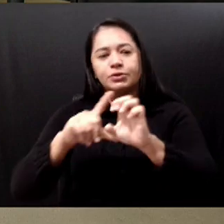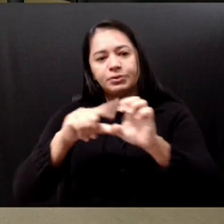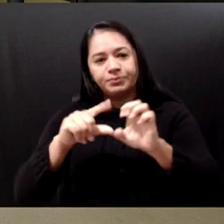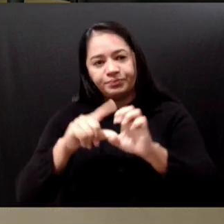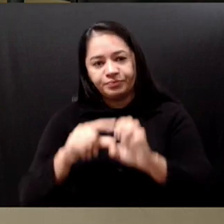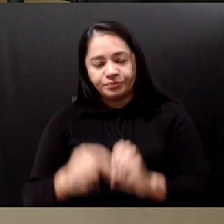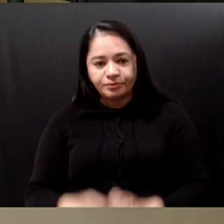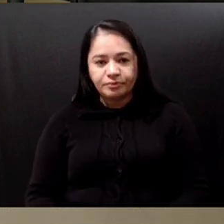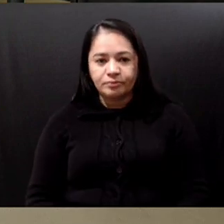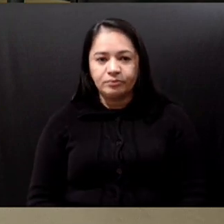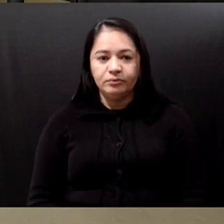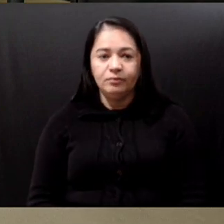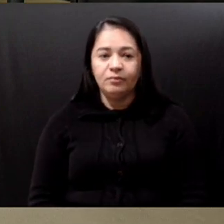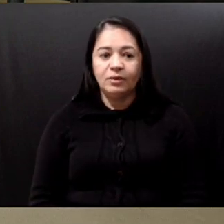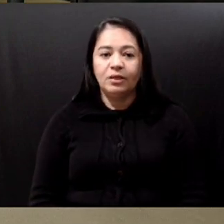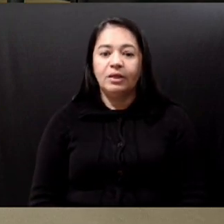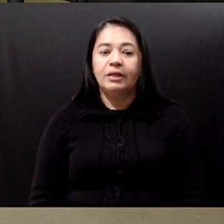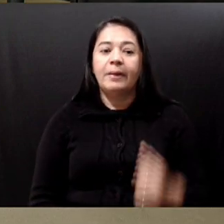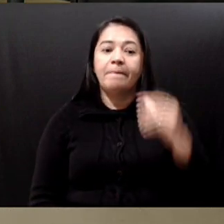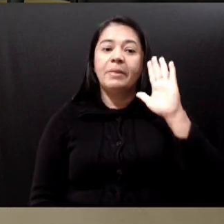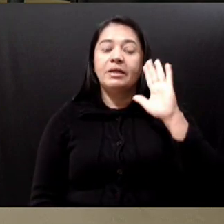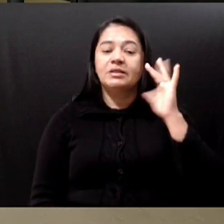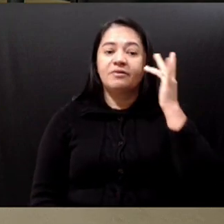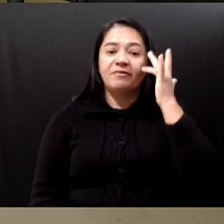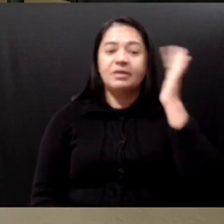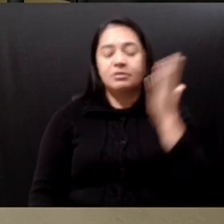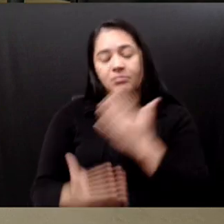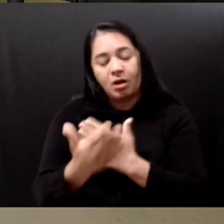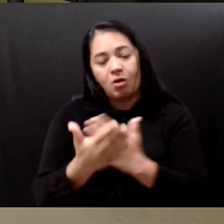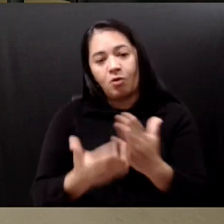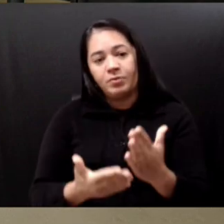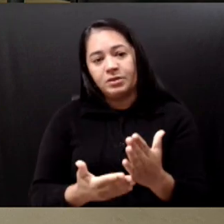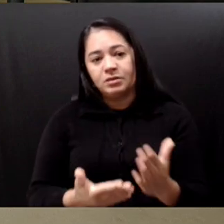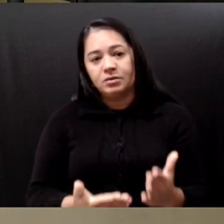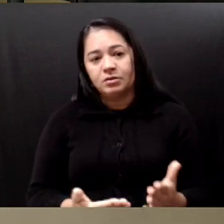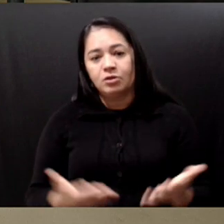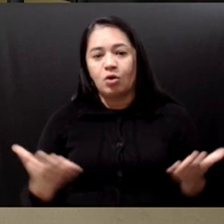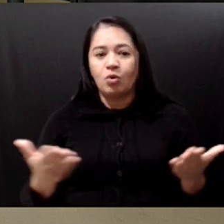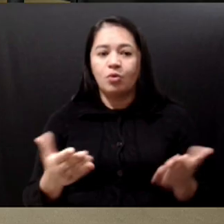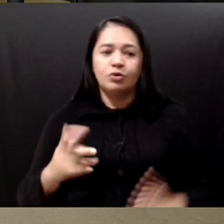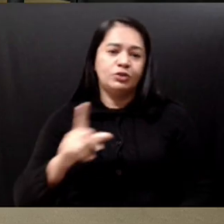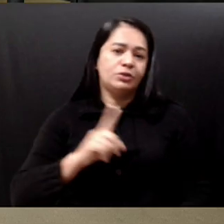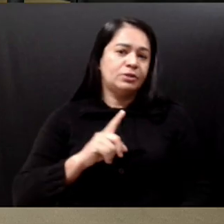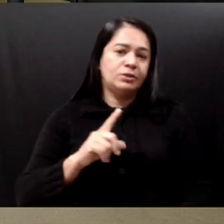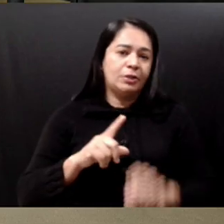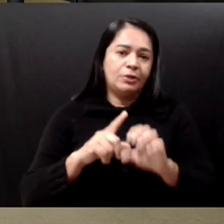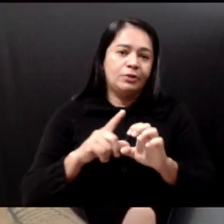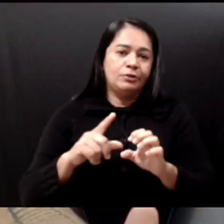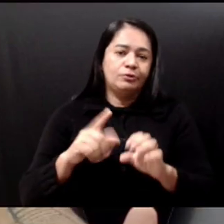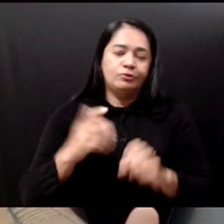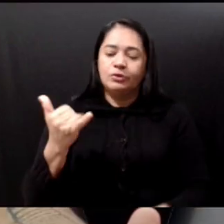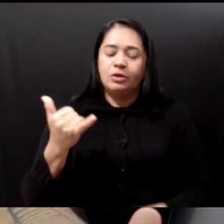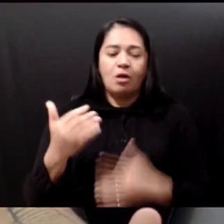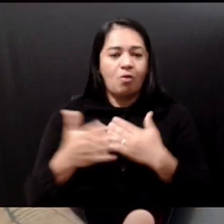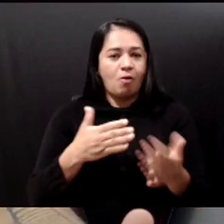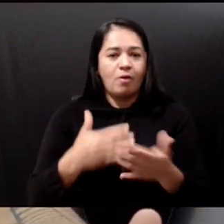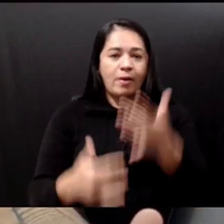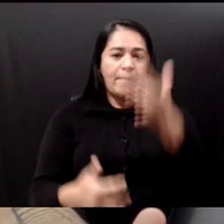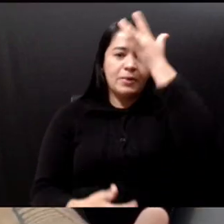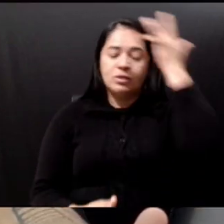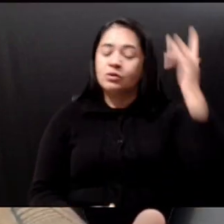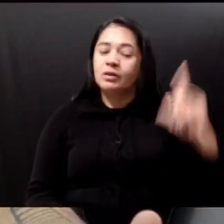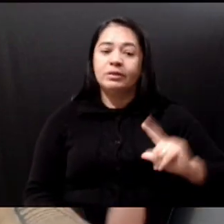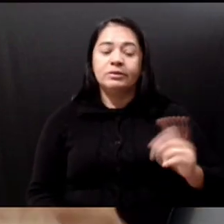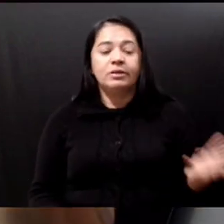começar, tá? Uhum, Porque, vamos ser sinceros, qualquer um hoje tem um celular. Se exato. qualquer um hoje tem um celular, não custa nada você